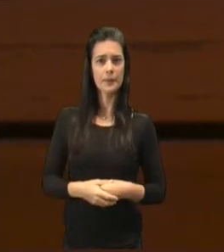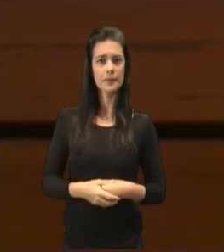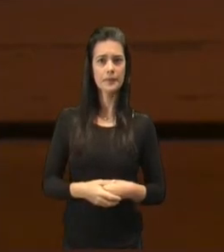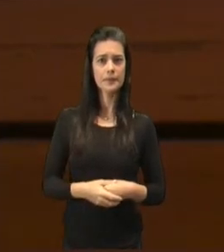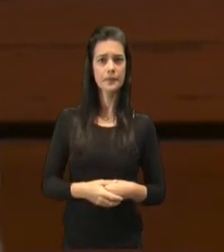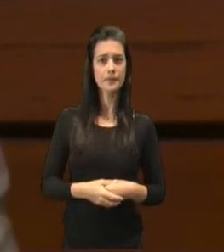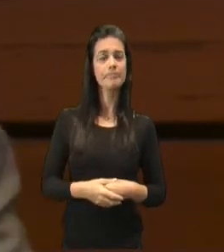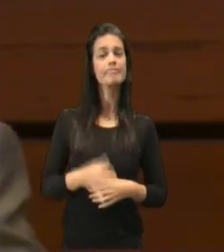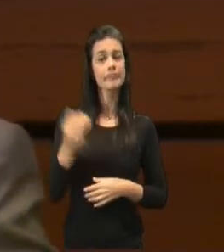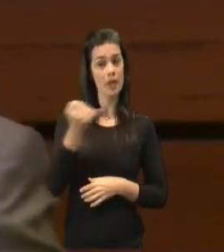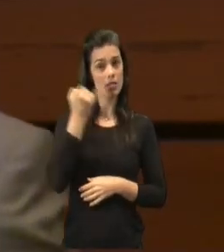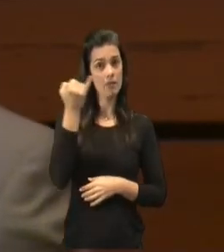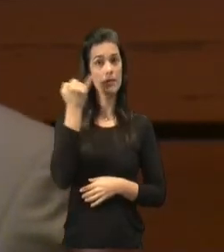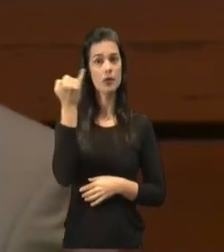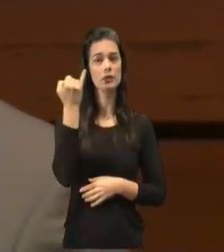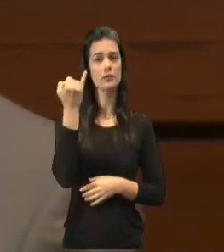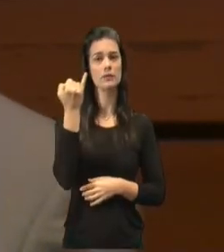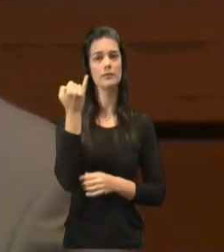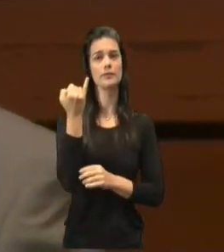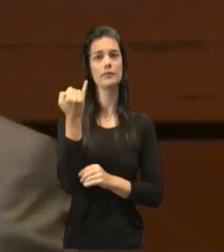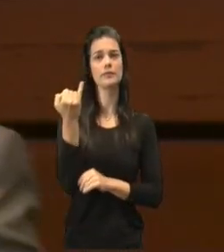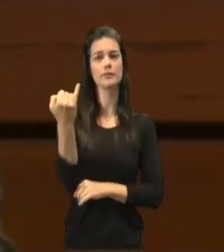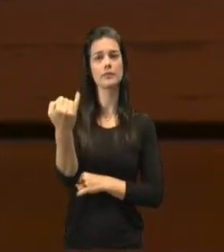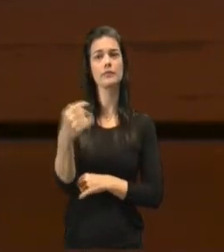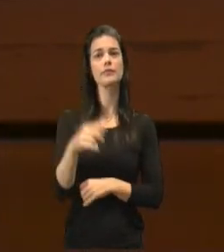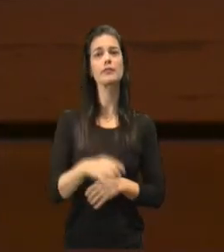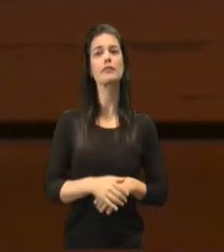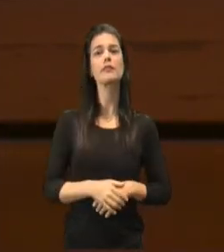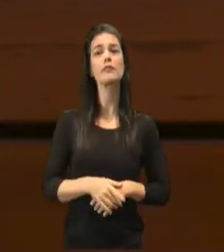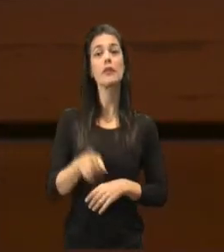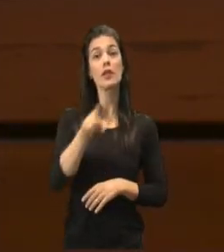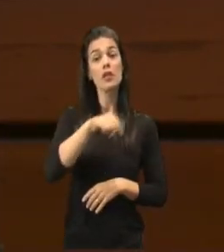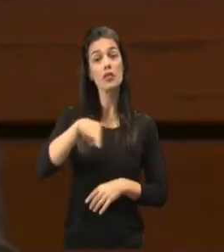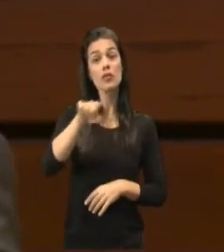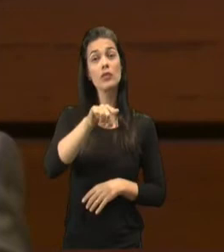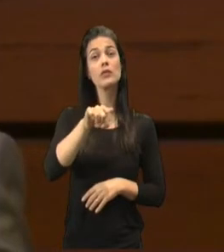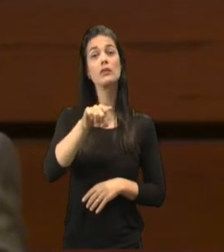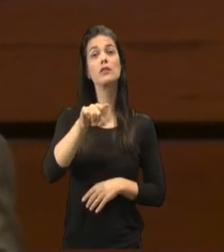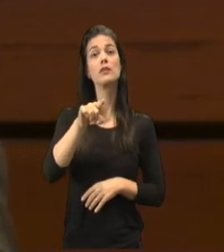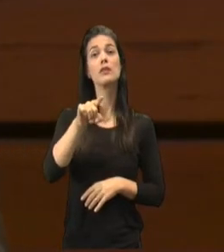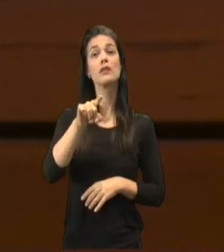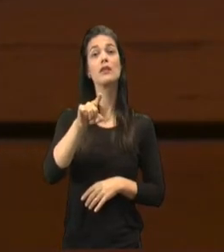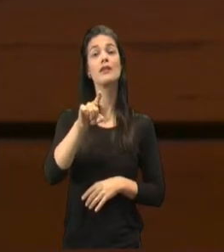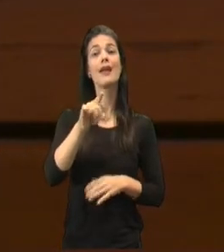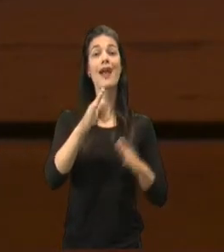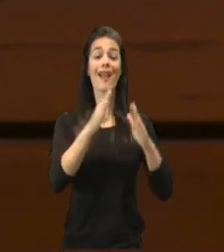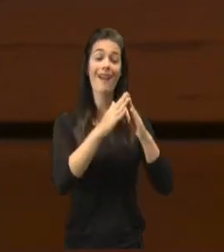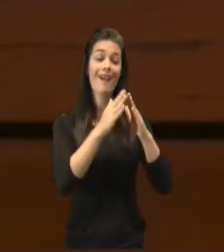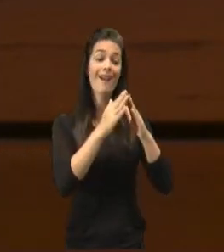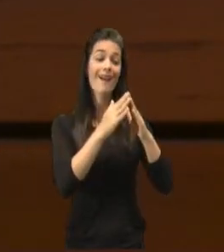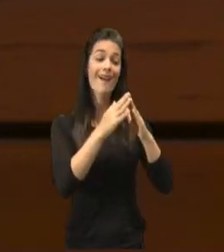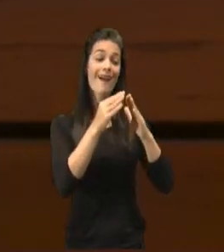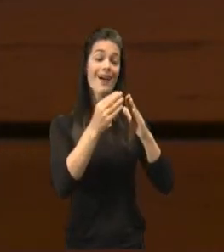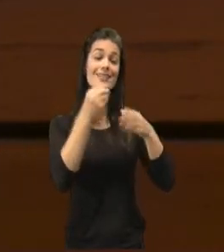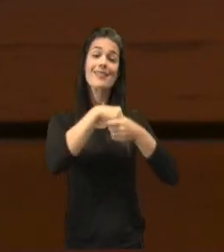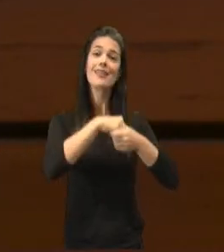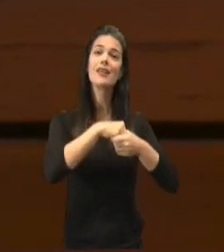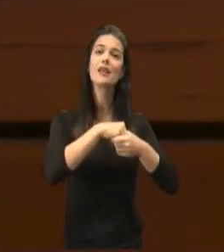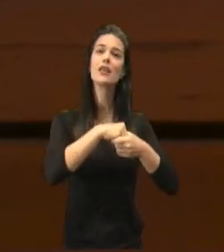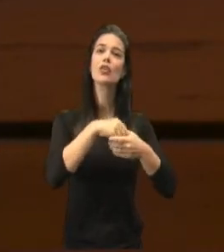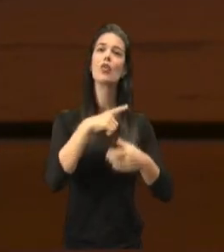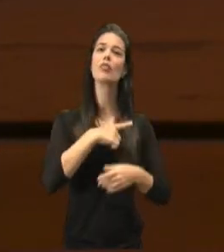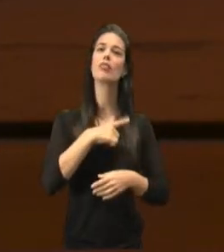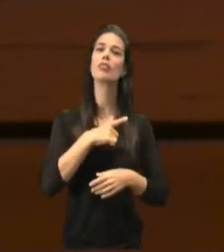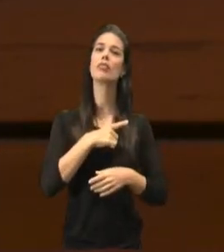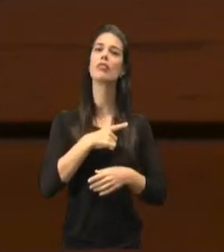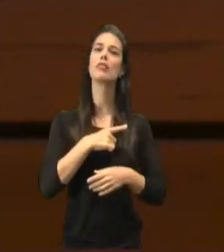É importante que você tenha e que você traga novamente para a sua casa este princípio da autoridade, da